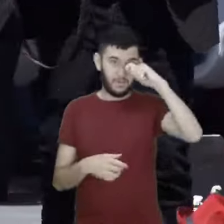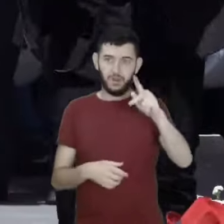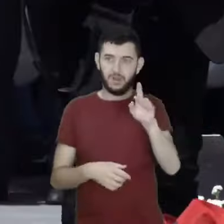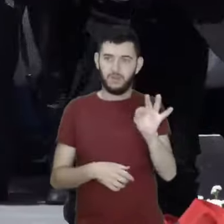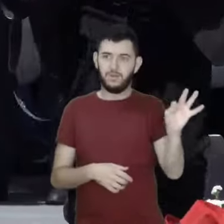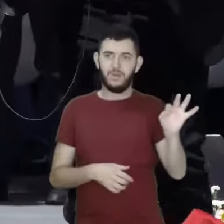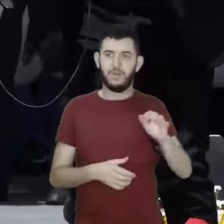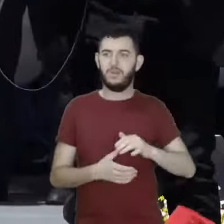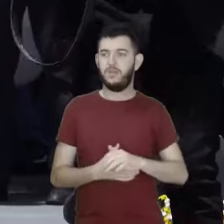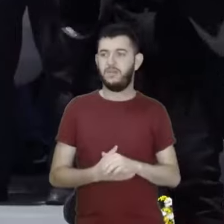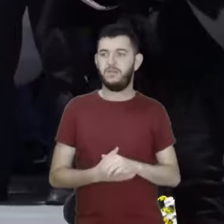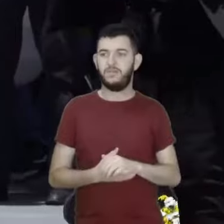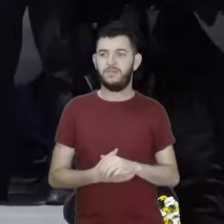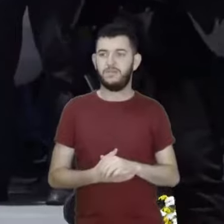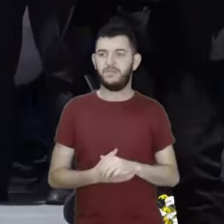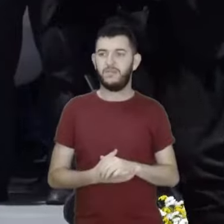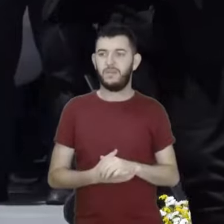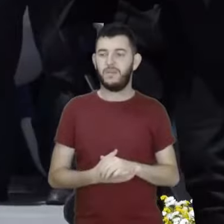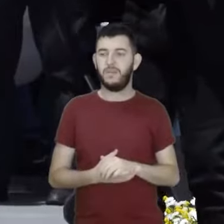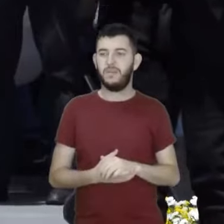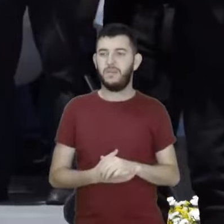Eu quero do PT.